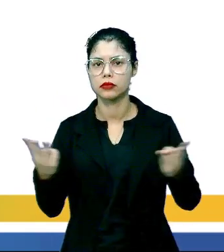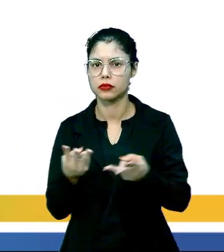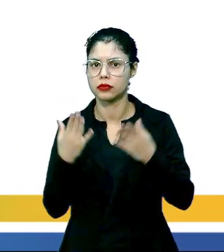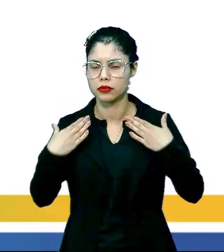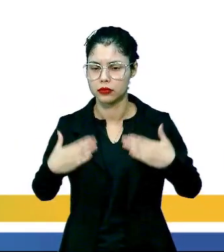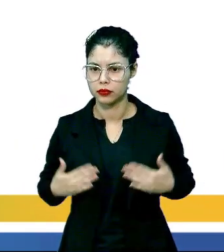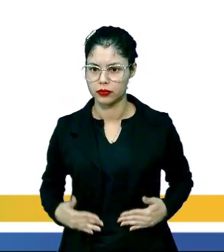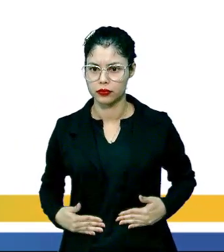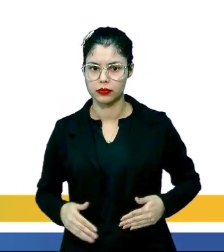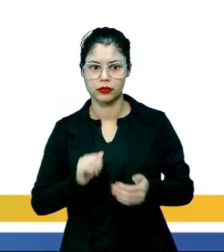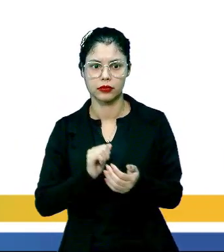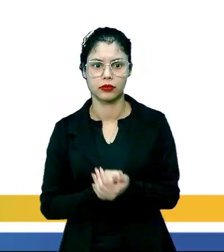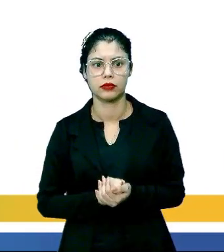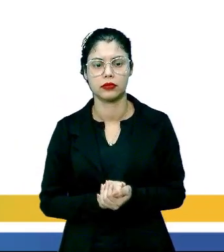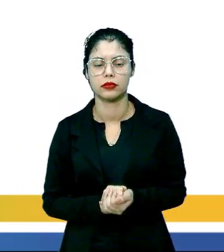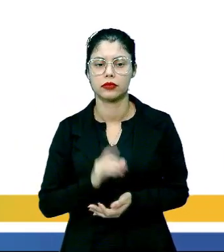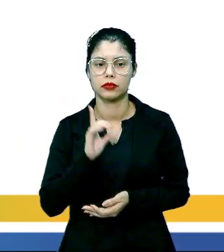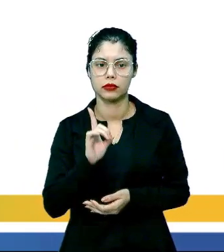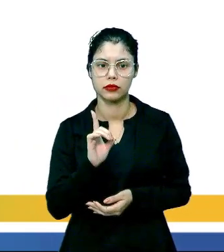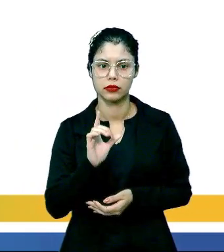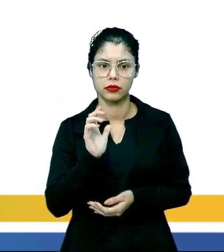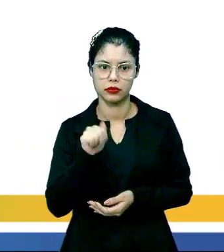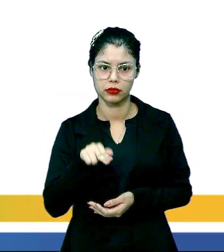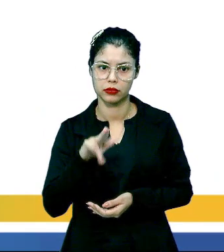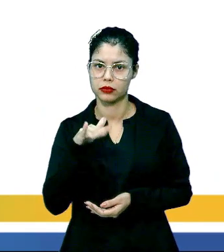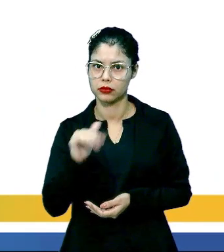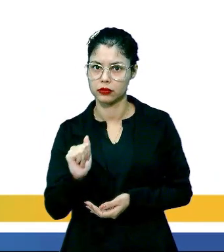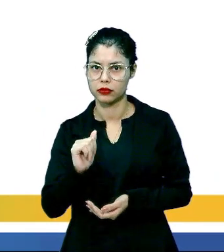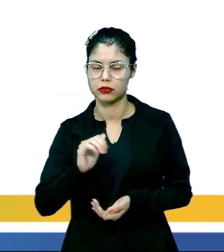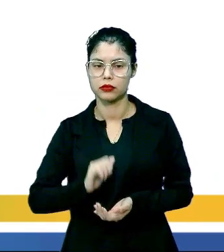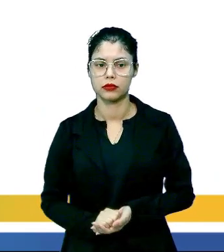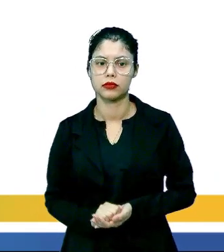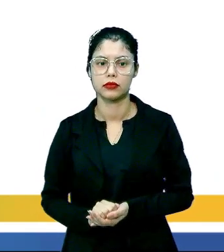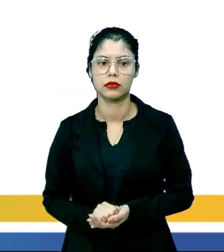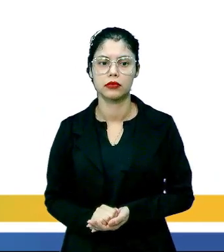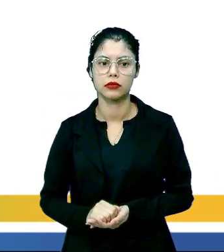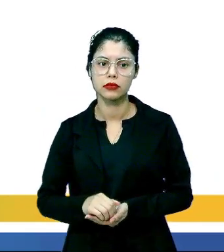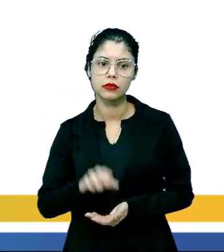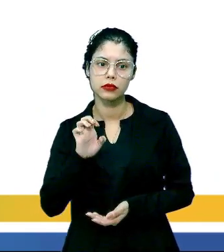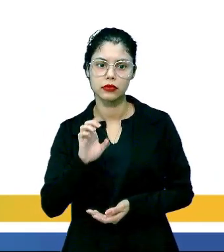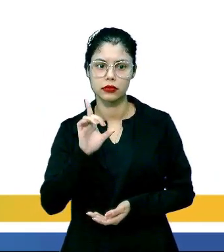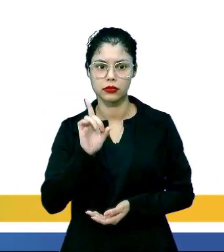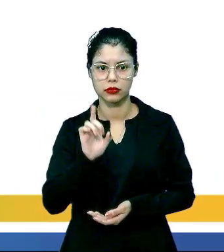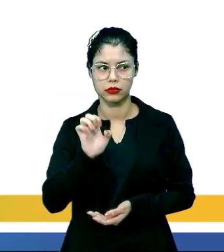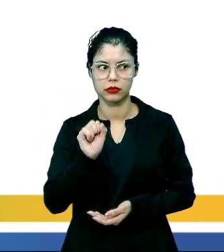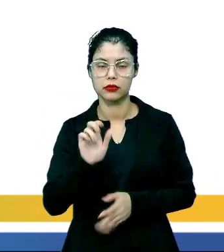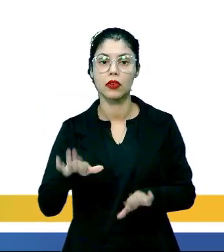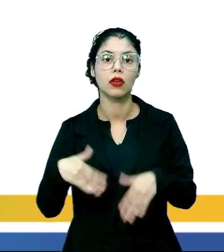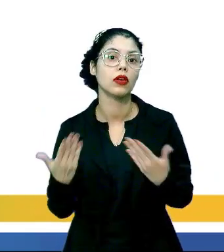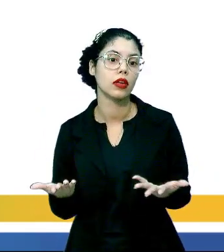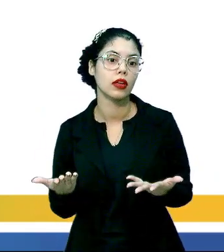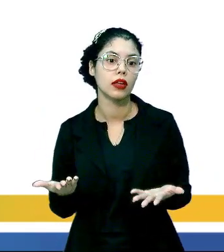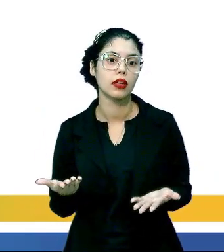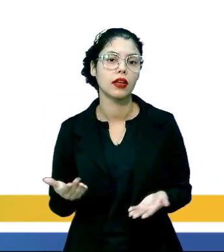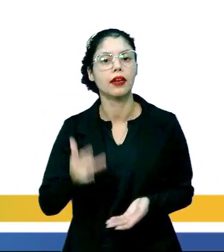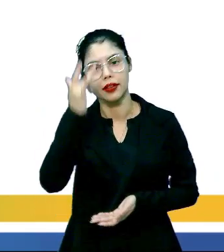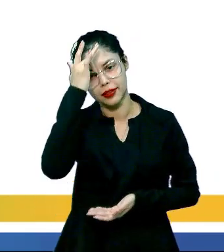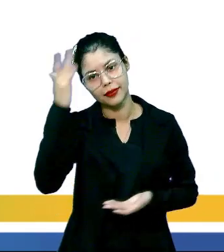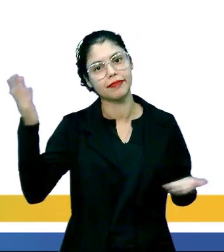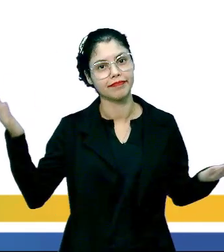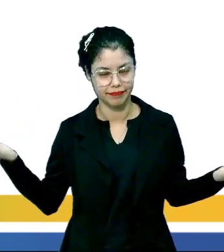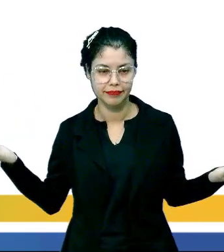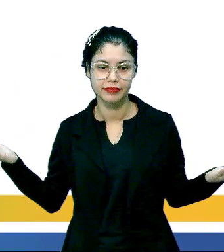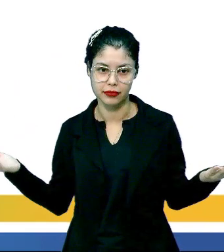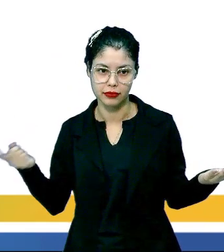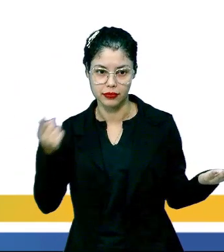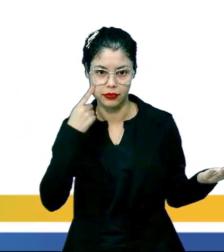C, ganho de massa corporal? Alternativa D, anemia crônica? Ou alternativa E, desidratação? Essa tá fácil, né,